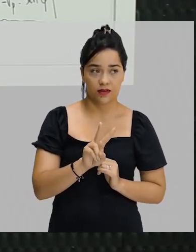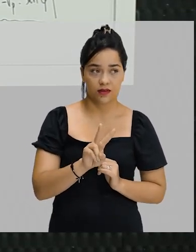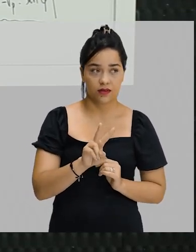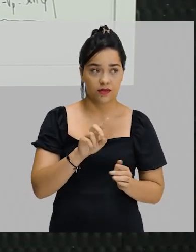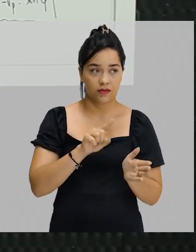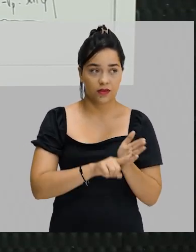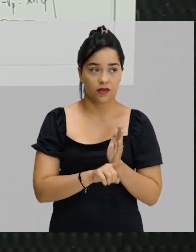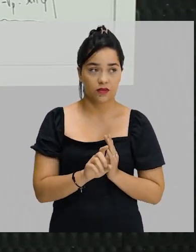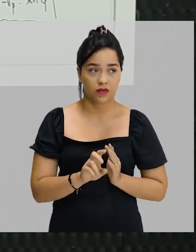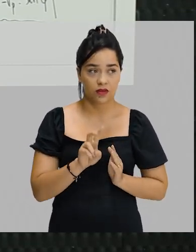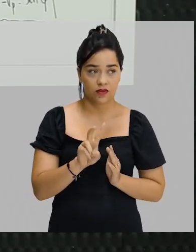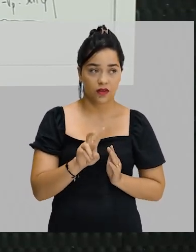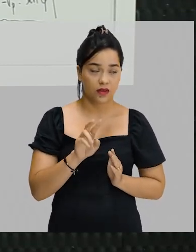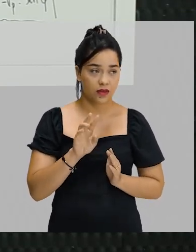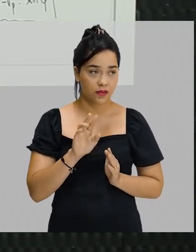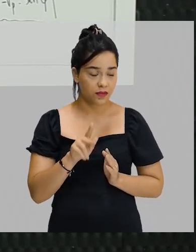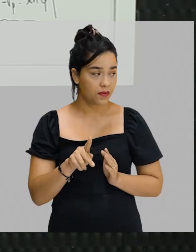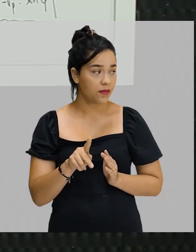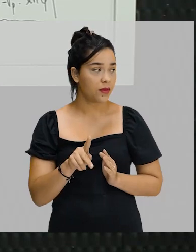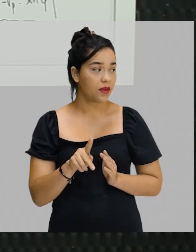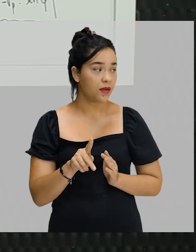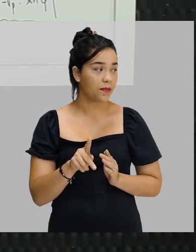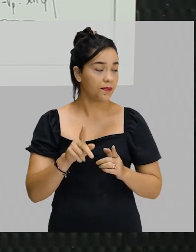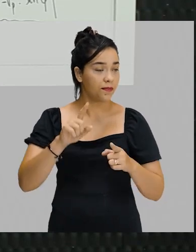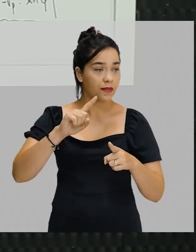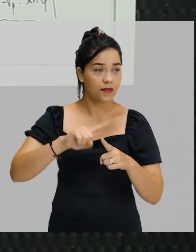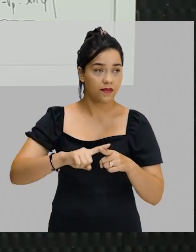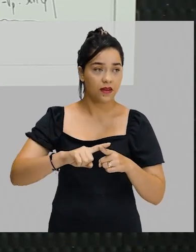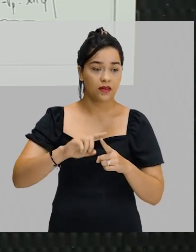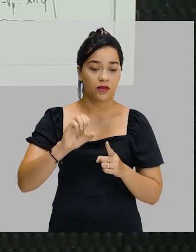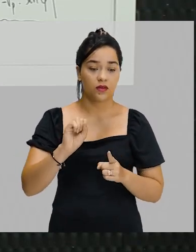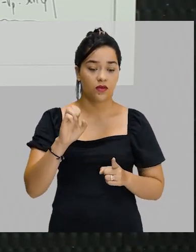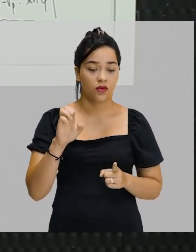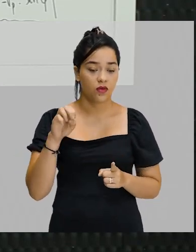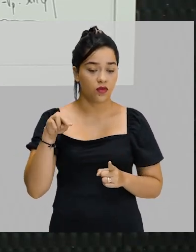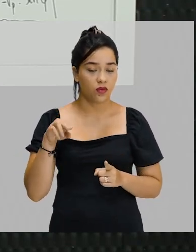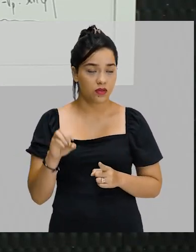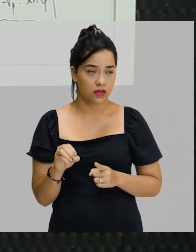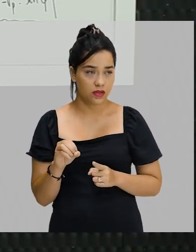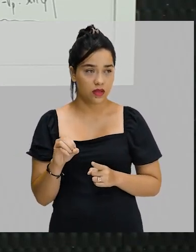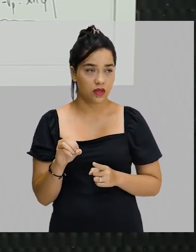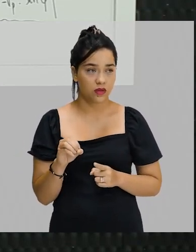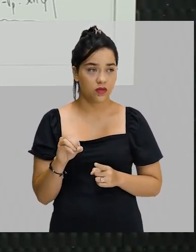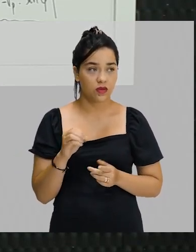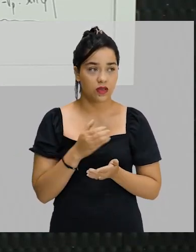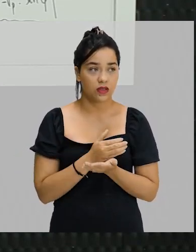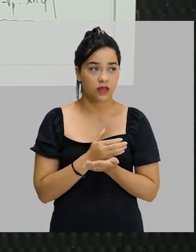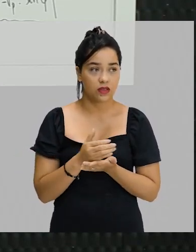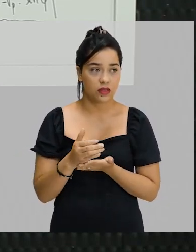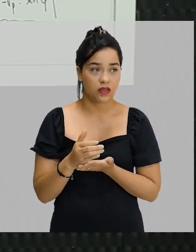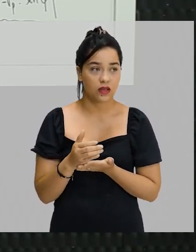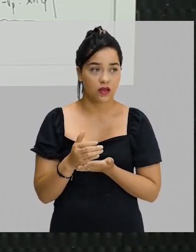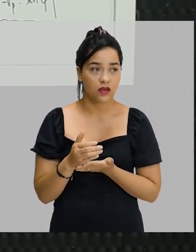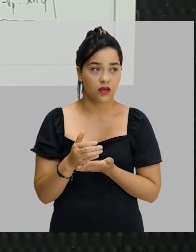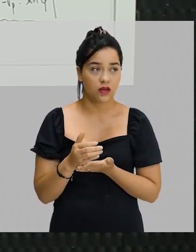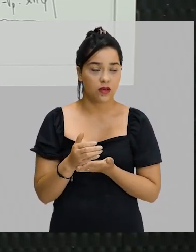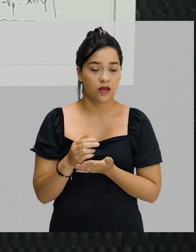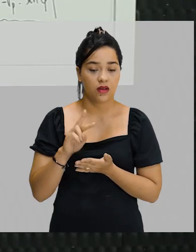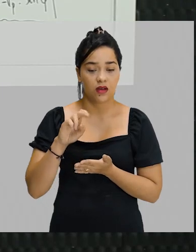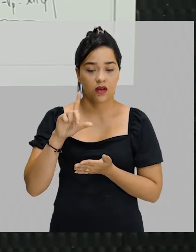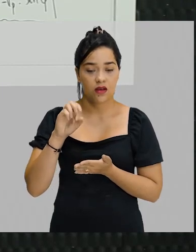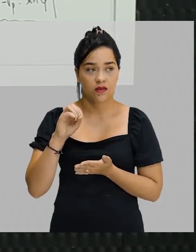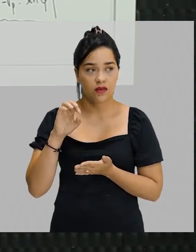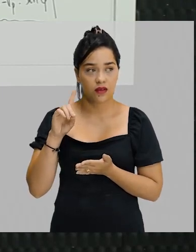menos VP vezes o seno inicial,